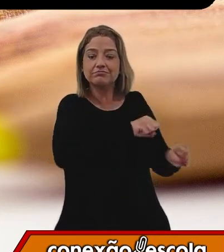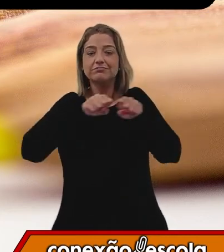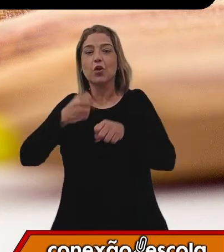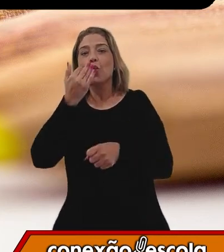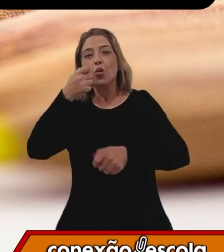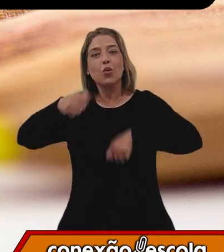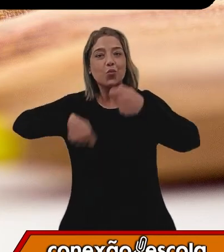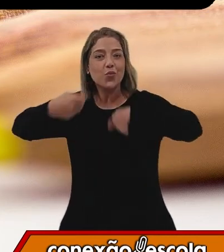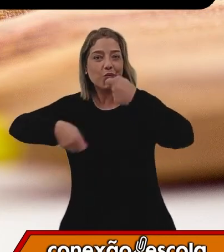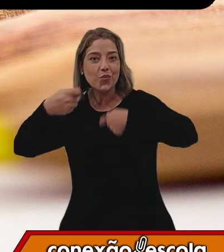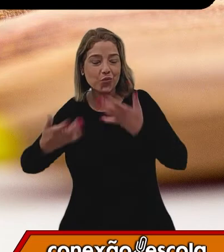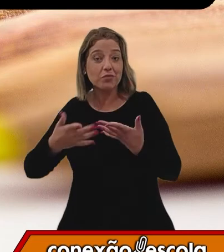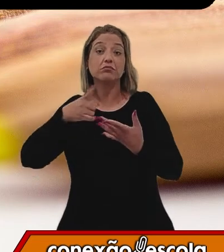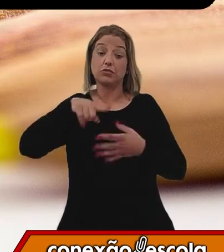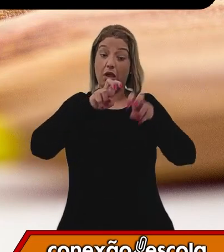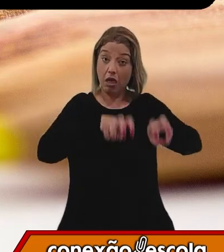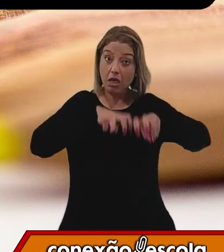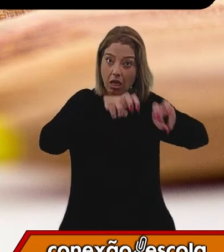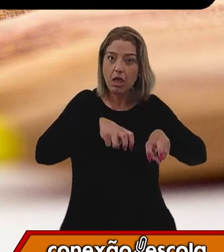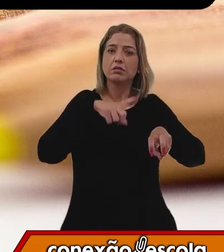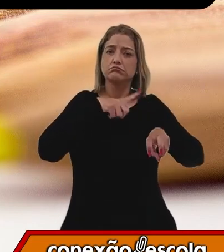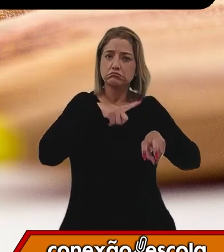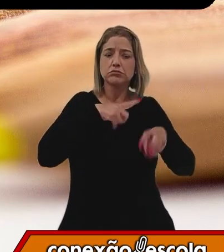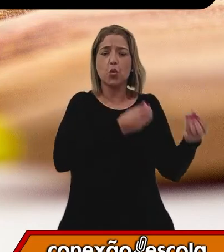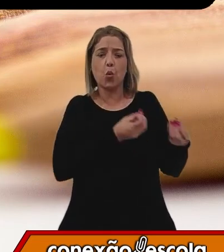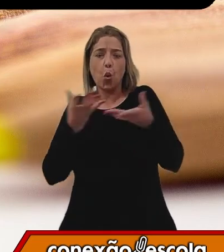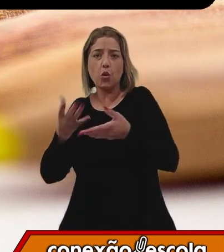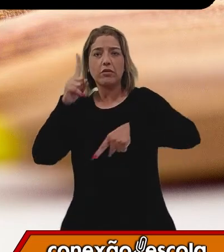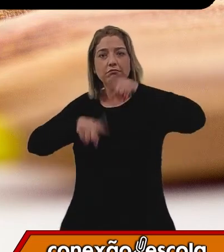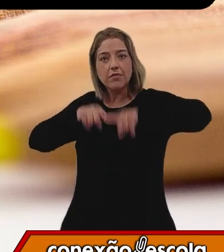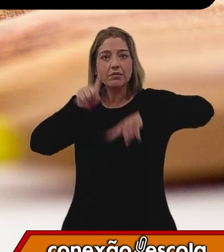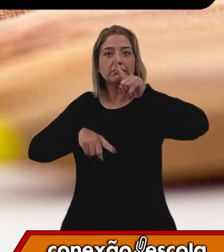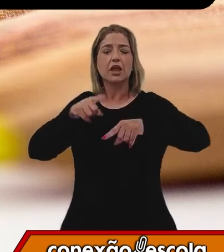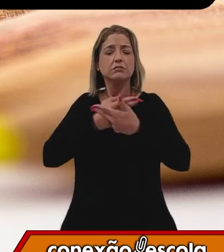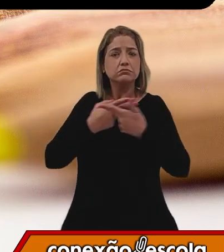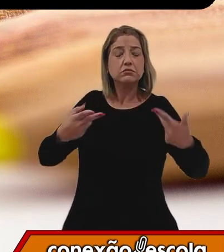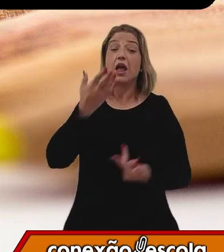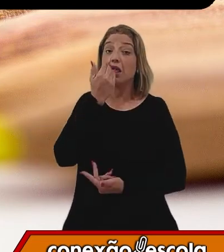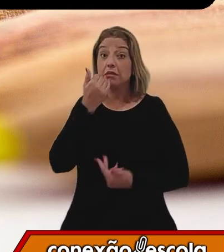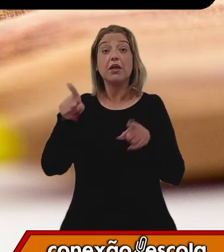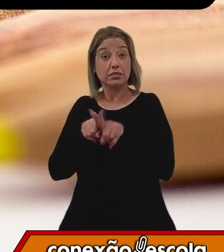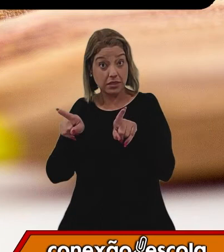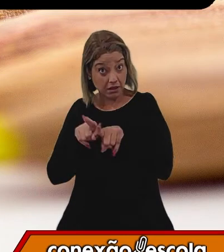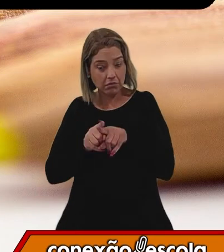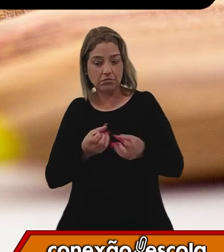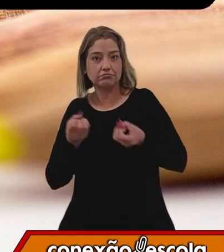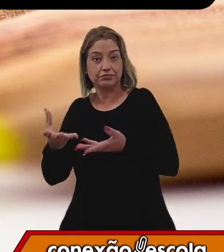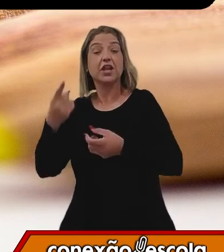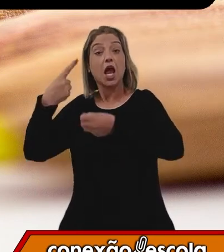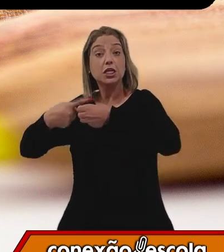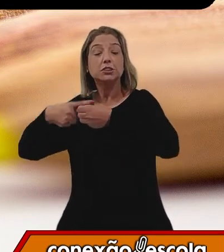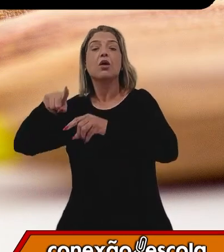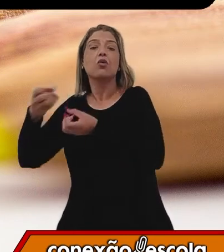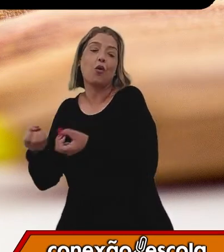funciona. O campo oferece para a cidade matéria-prima e alimentos, e a cidade oferece